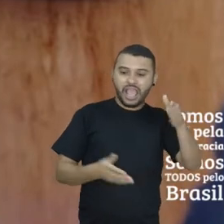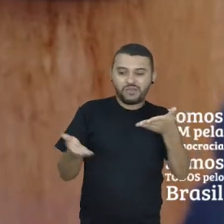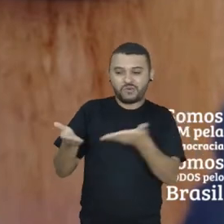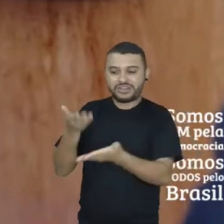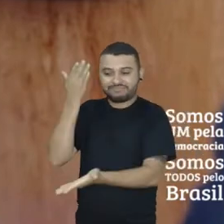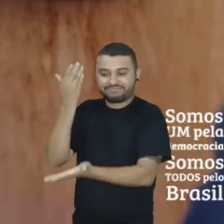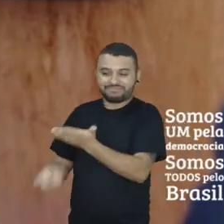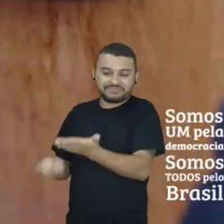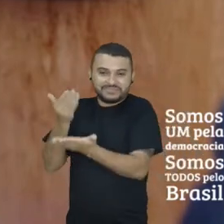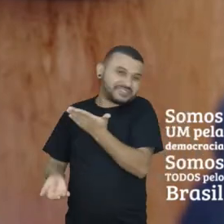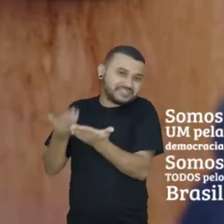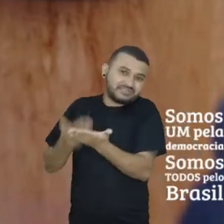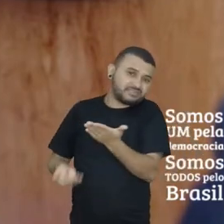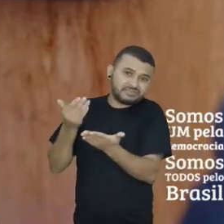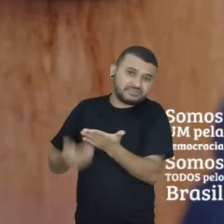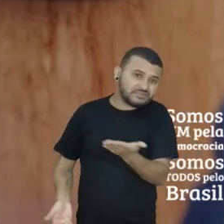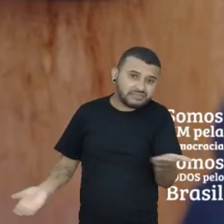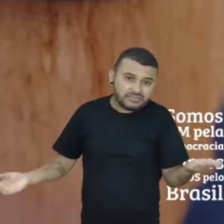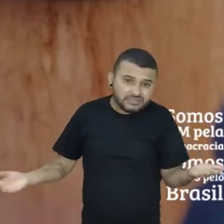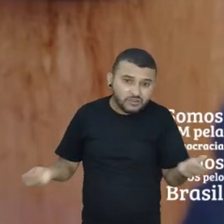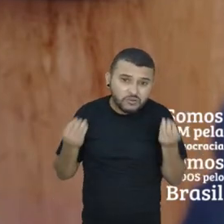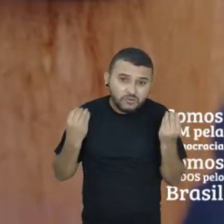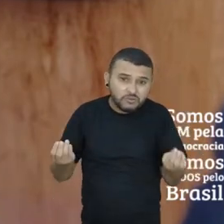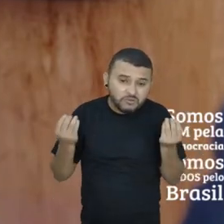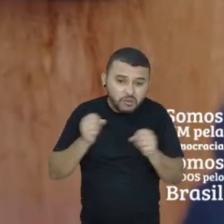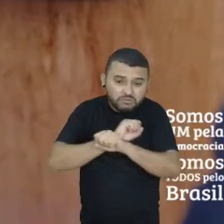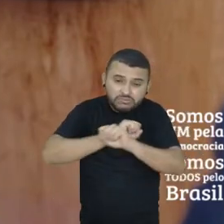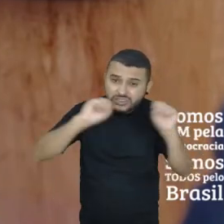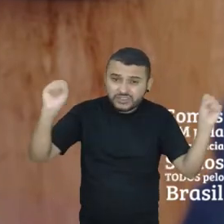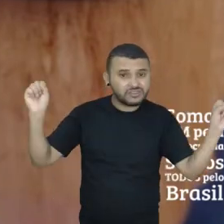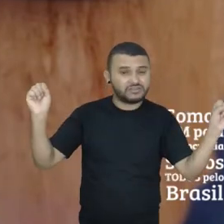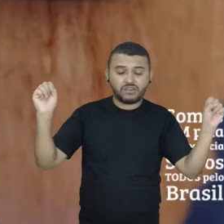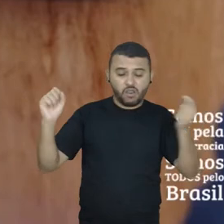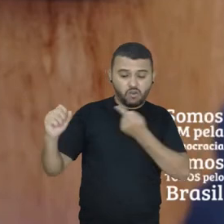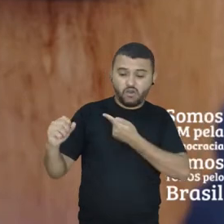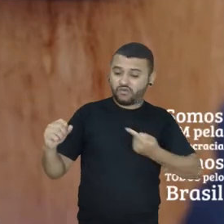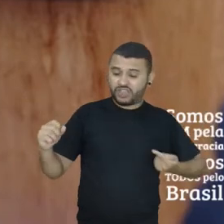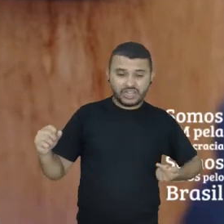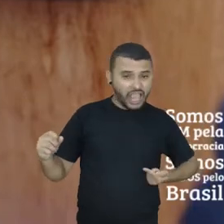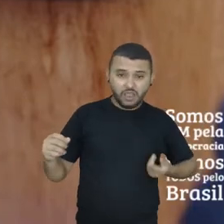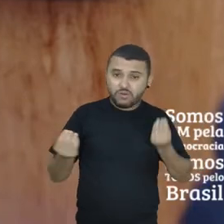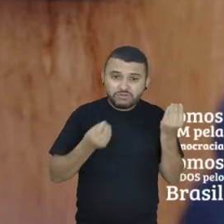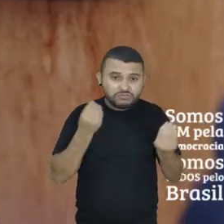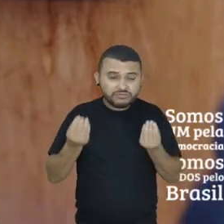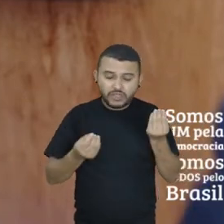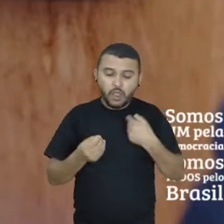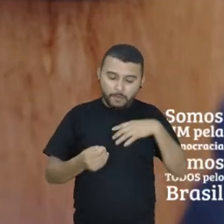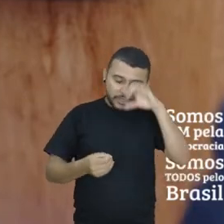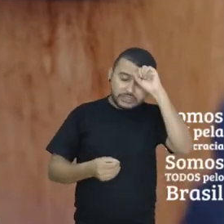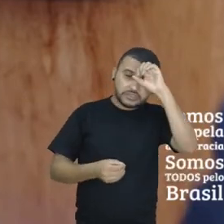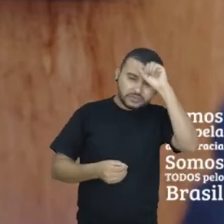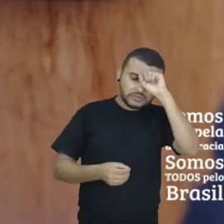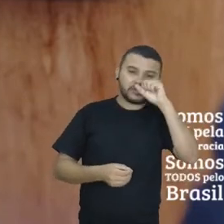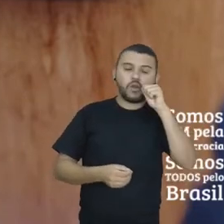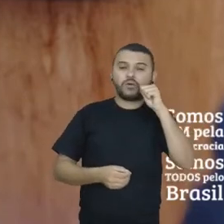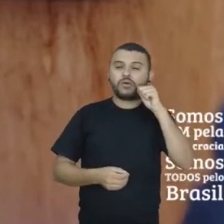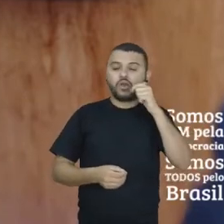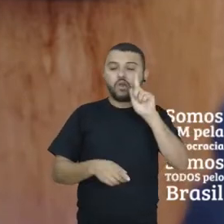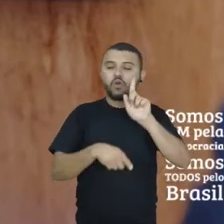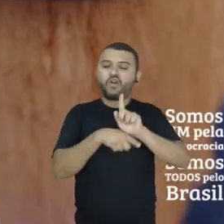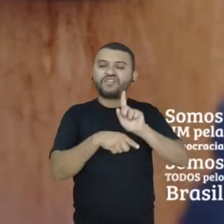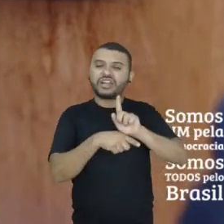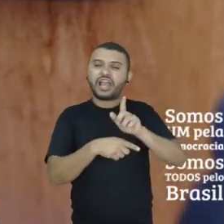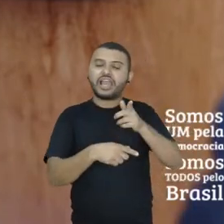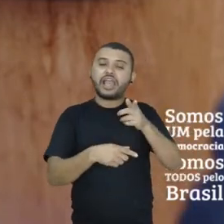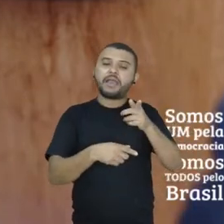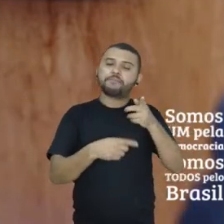real. Então não é possível você governar. Eu aprendi isso, Will e Pava. Governar